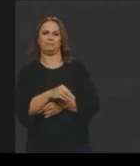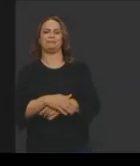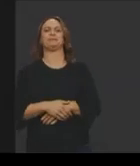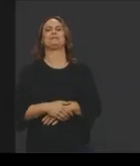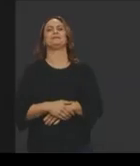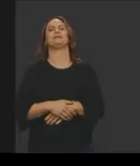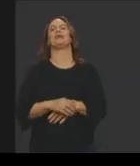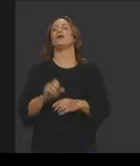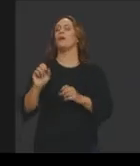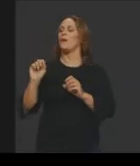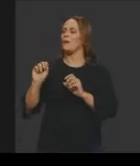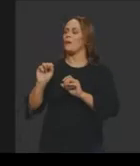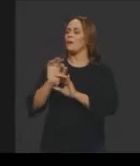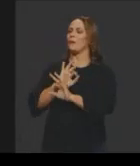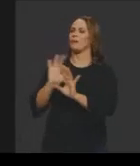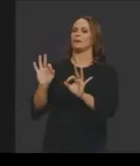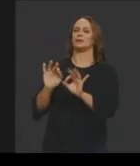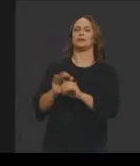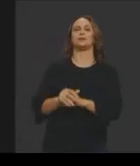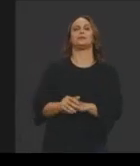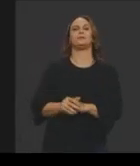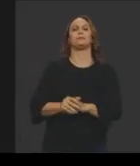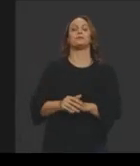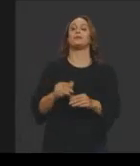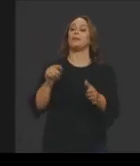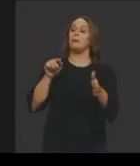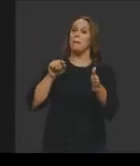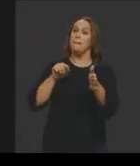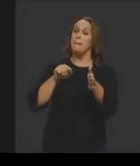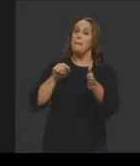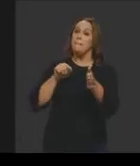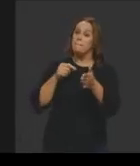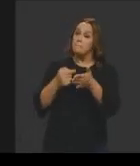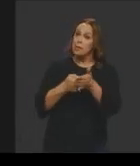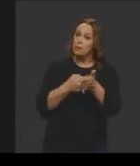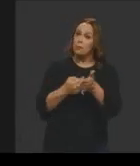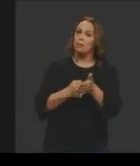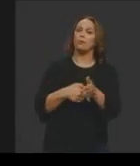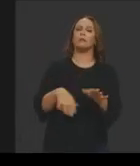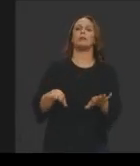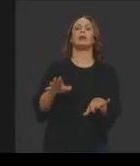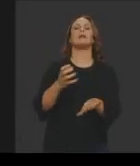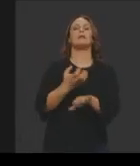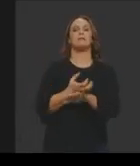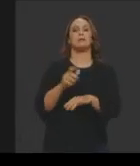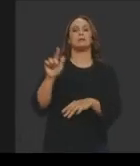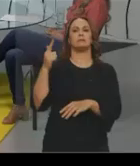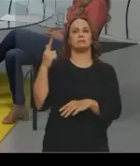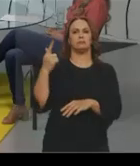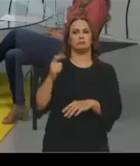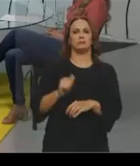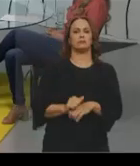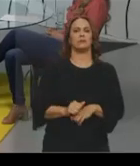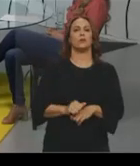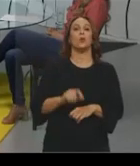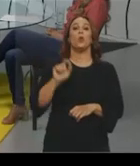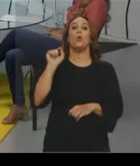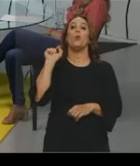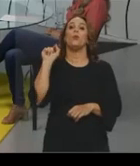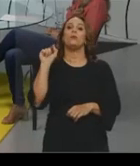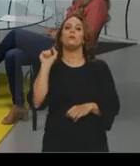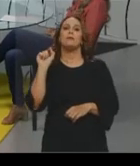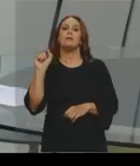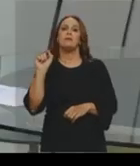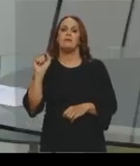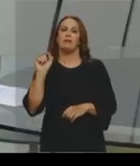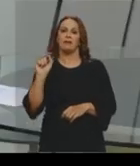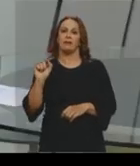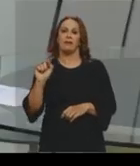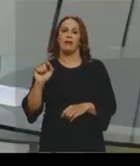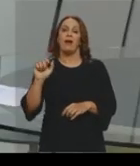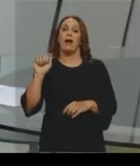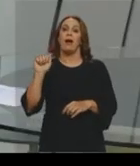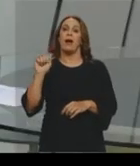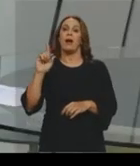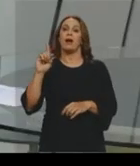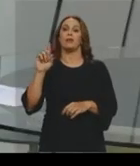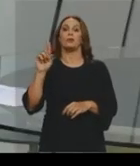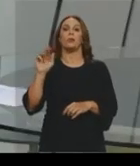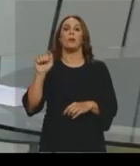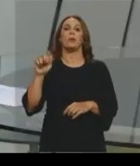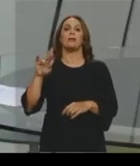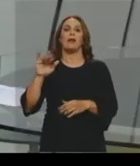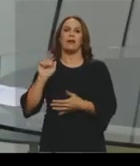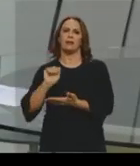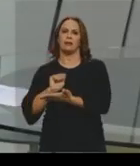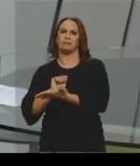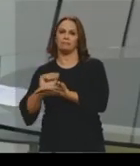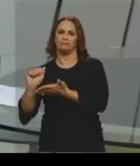você. O que diferencia uma união aduaneira de um mercado comum? Basicamente, o que vai